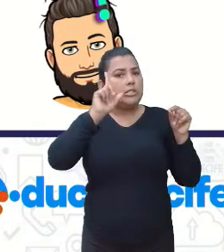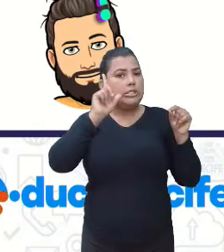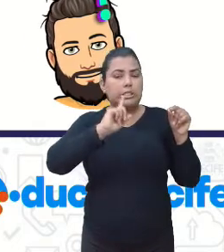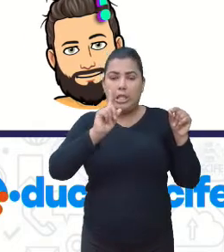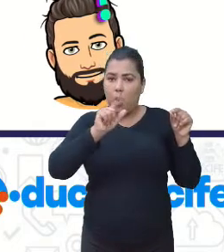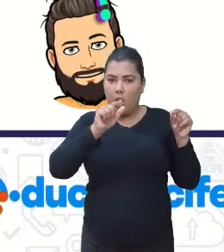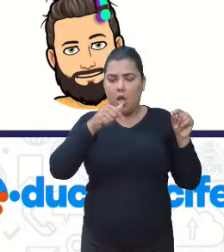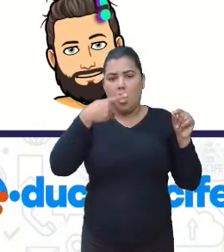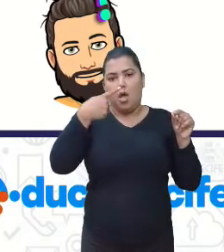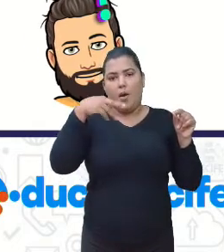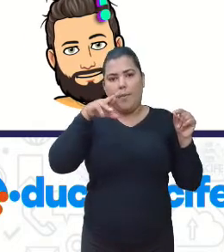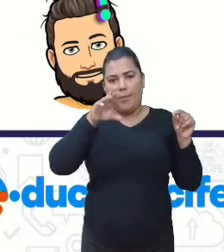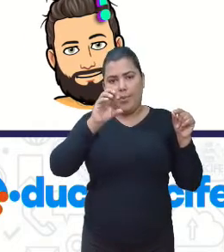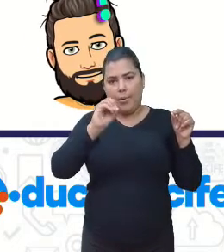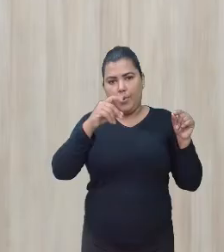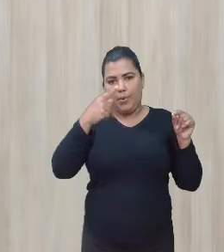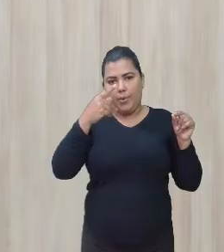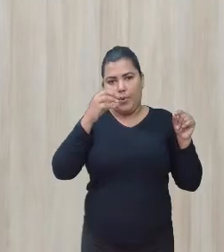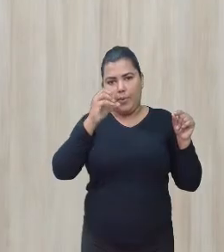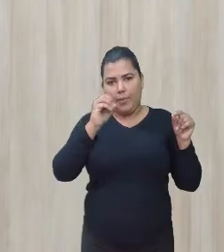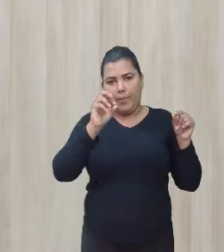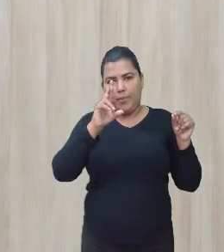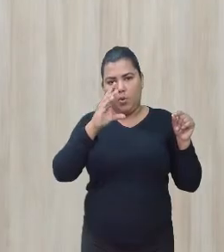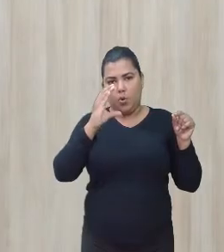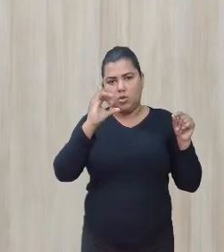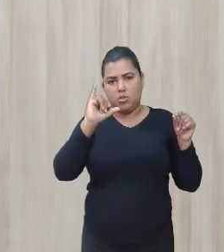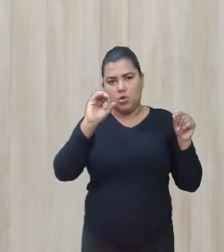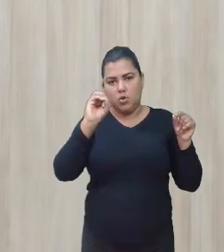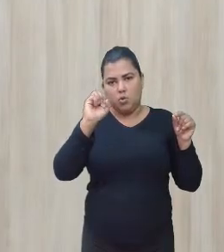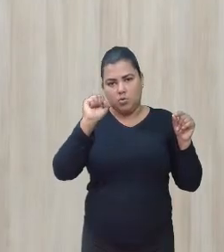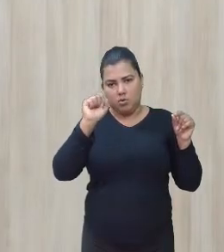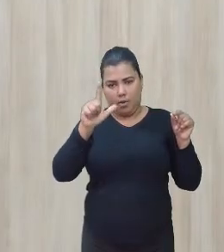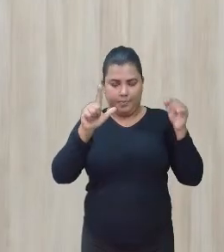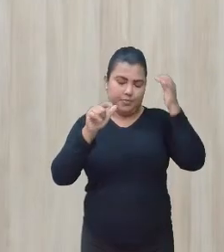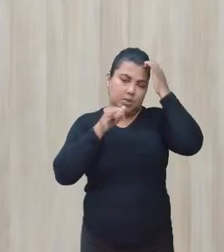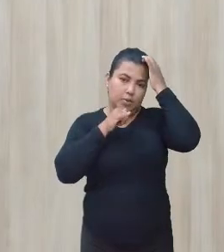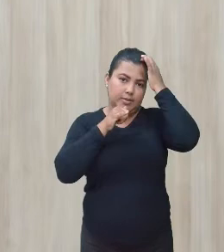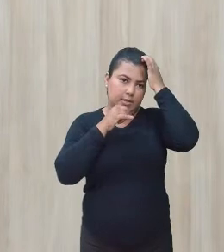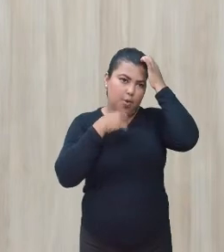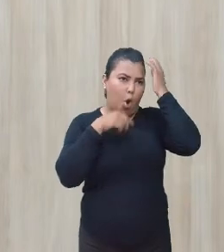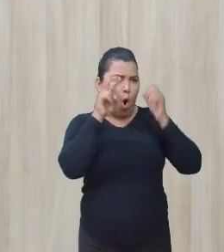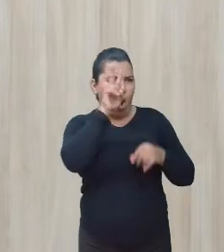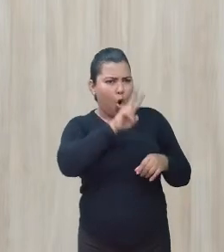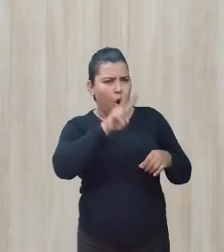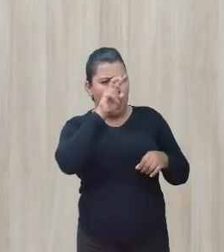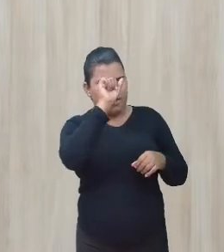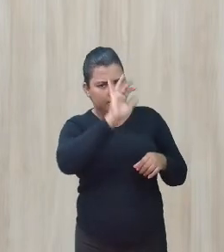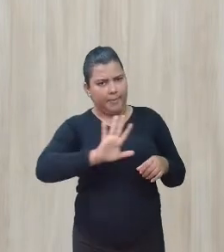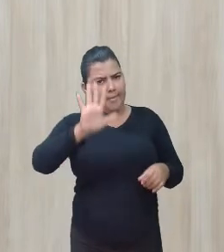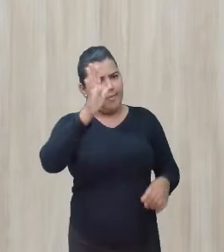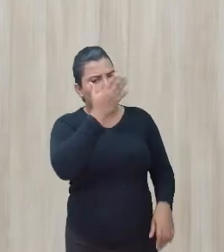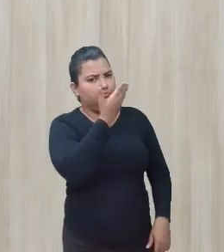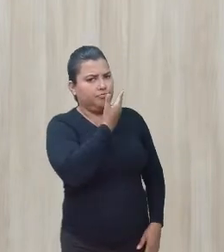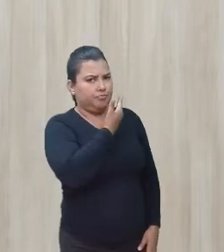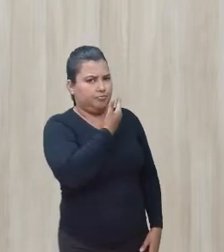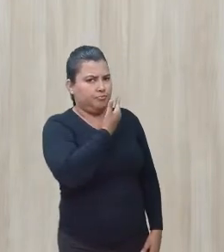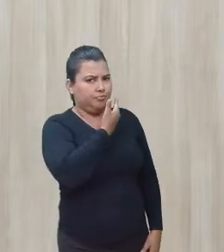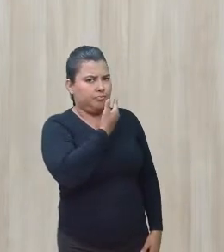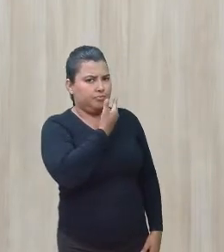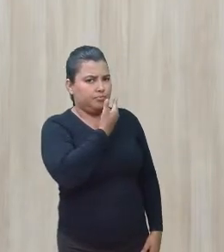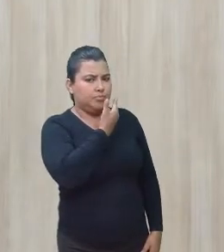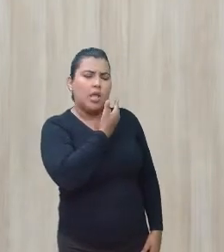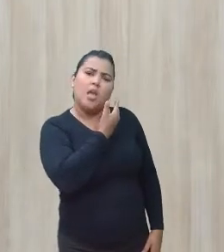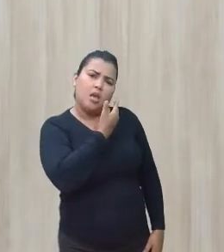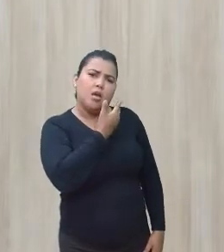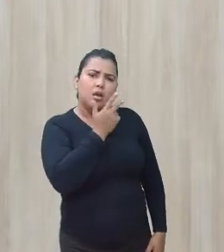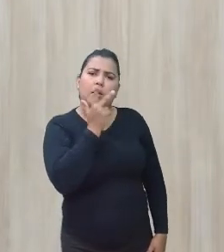Lembra que eu disse, a percepção é o nosso ponto de partida. Eu diria, caso você não concorde,